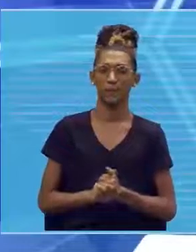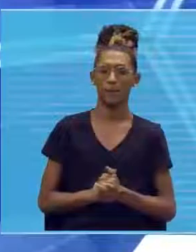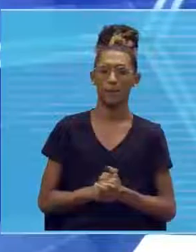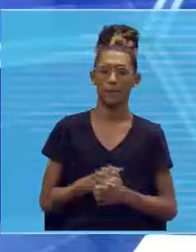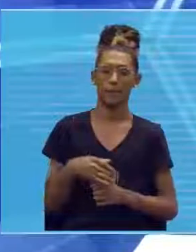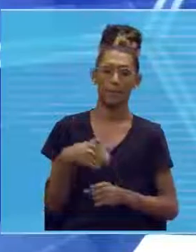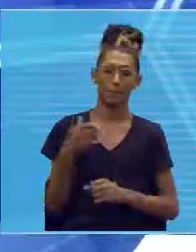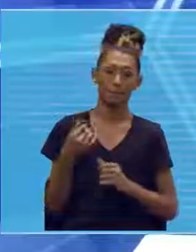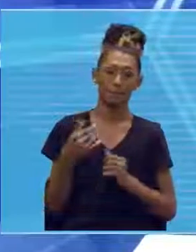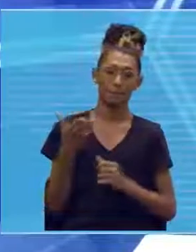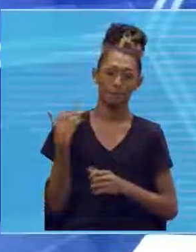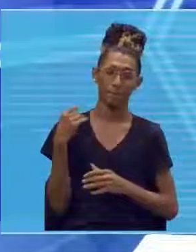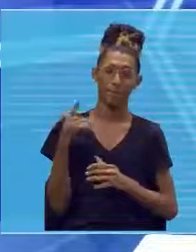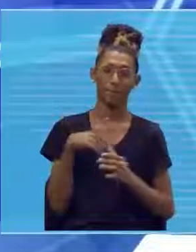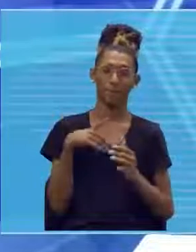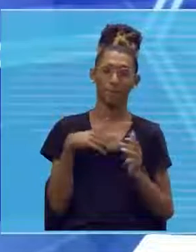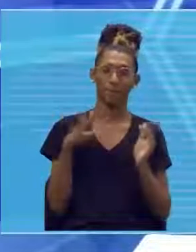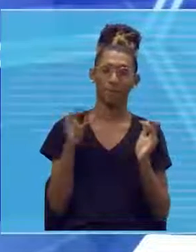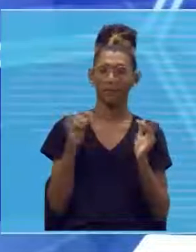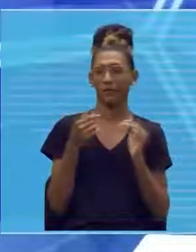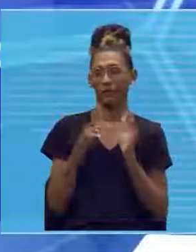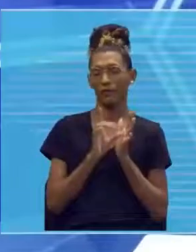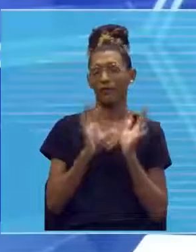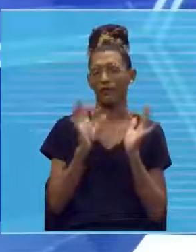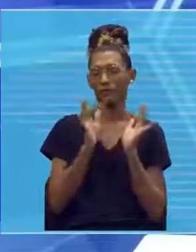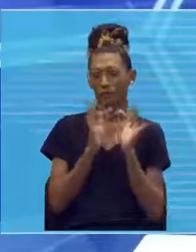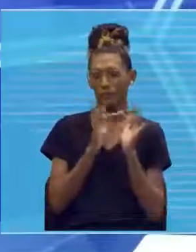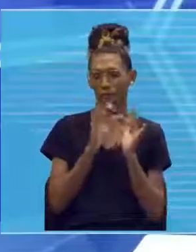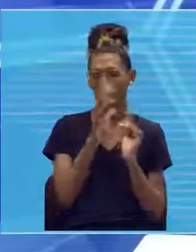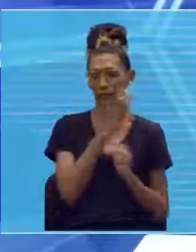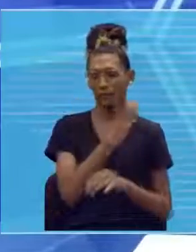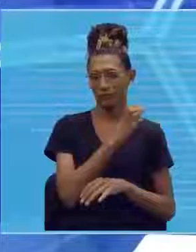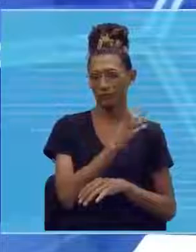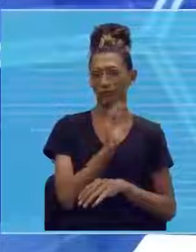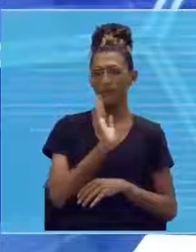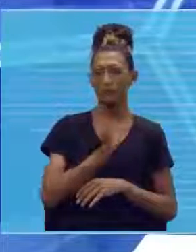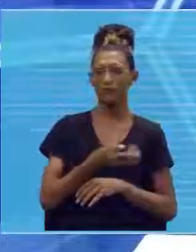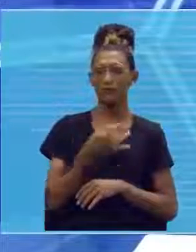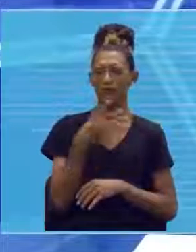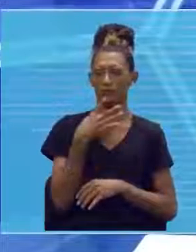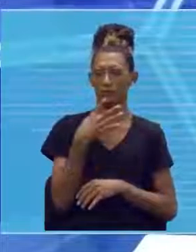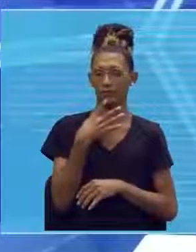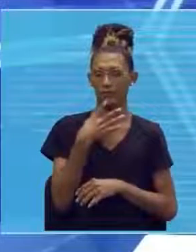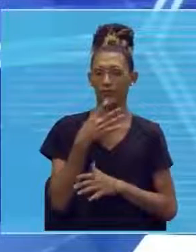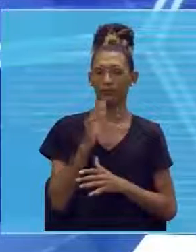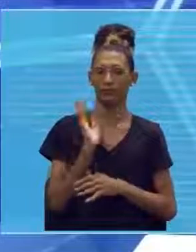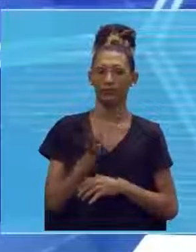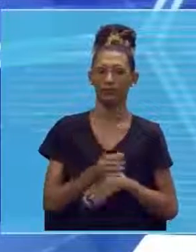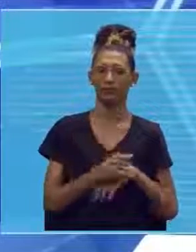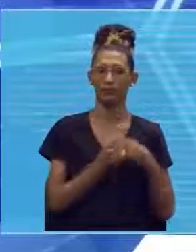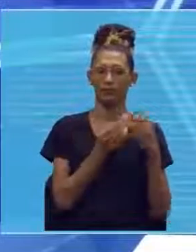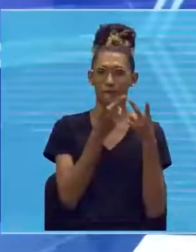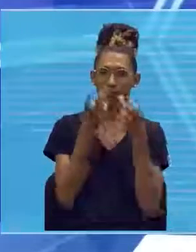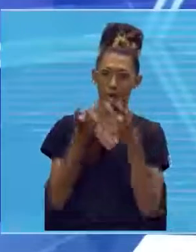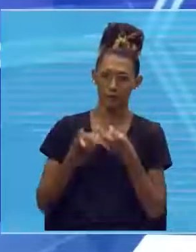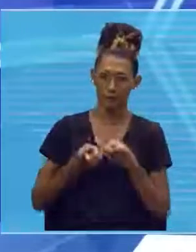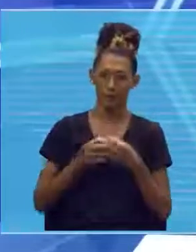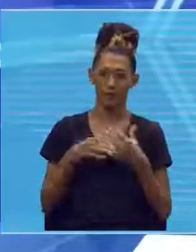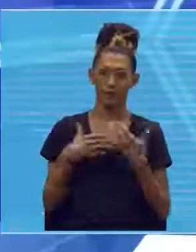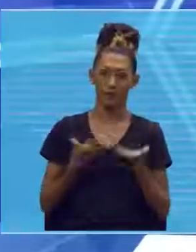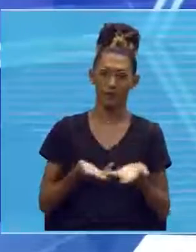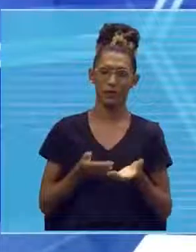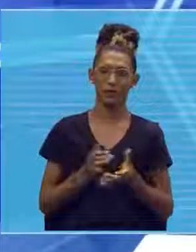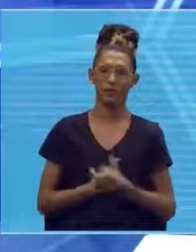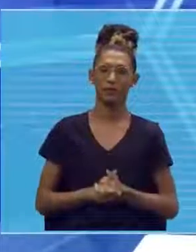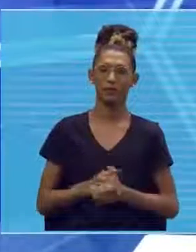falar antes de terem esse contato com a ciência propriamente dita já conheciam já observavam e está